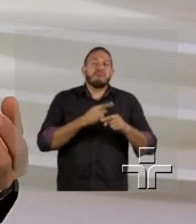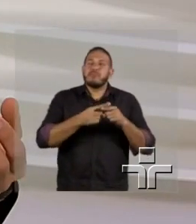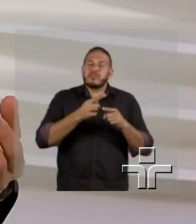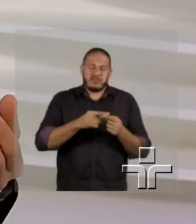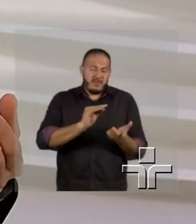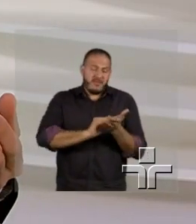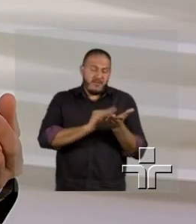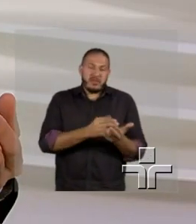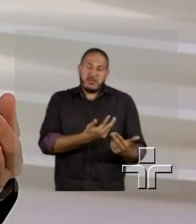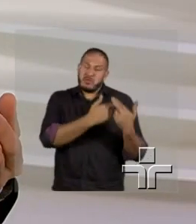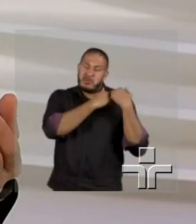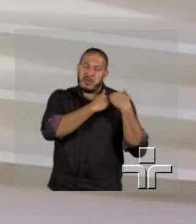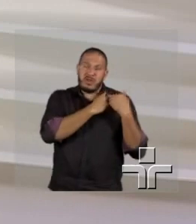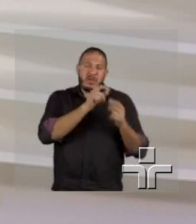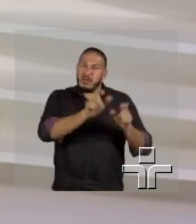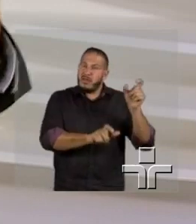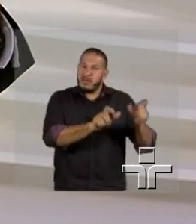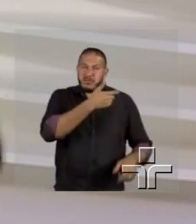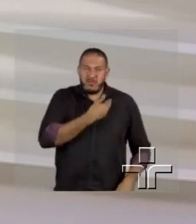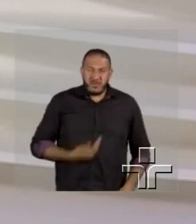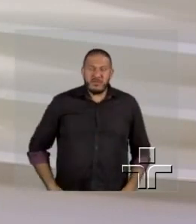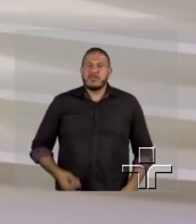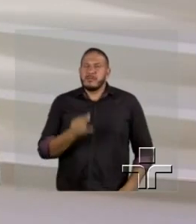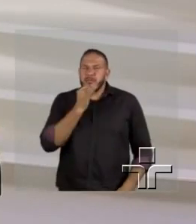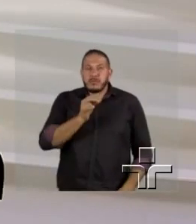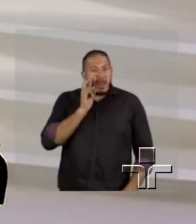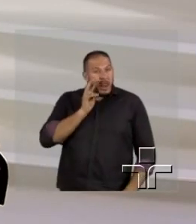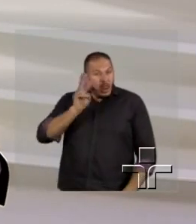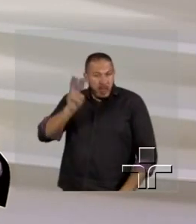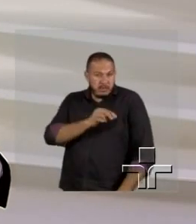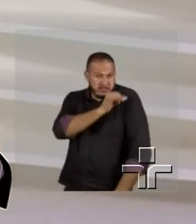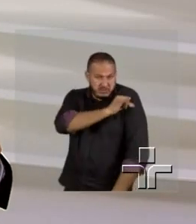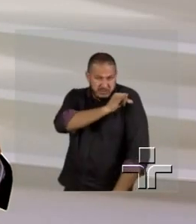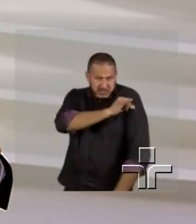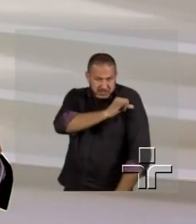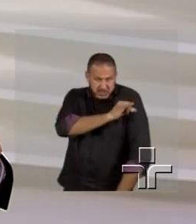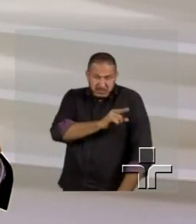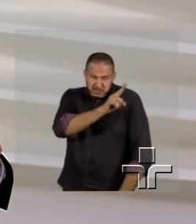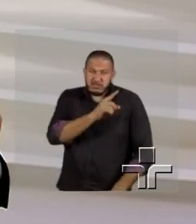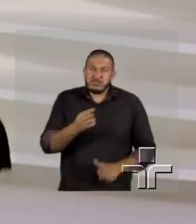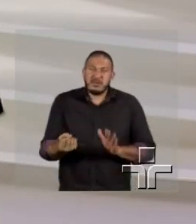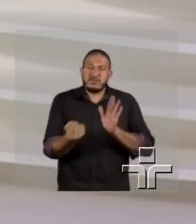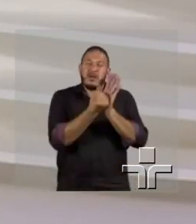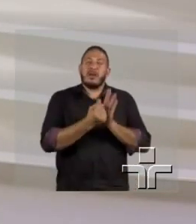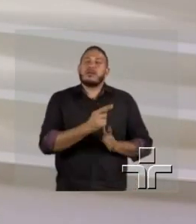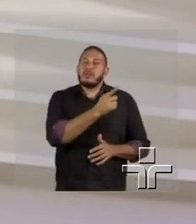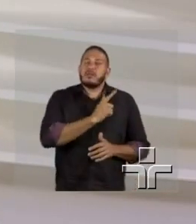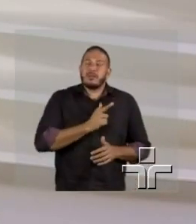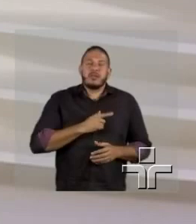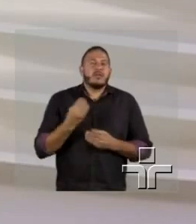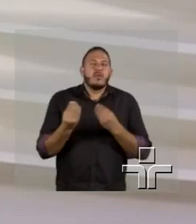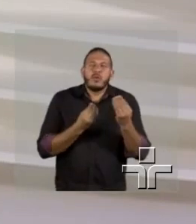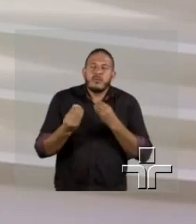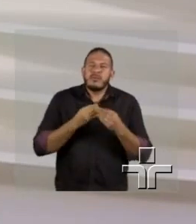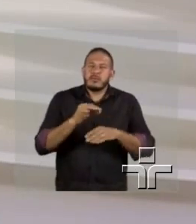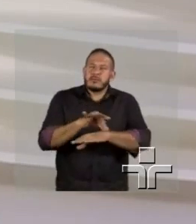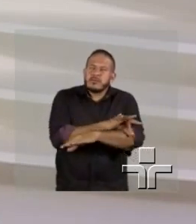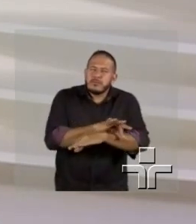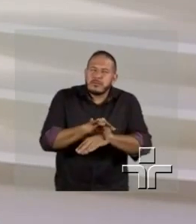que ele vai dar ordem para isso. Com quais os recursos que ele tem para isso? A Polícia Federal, Polícia